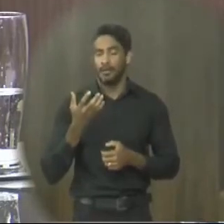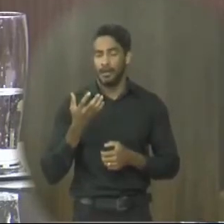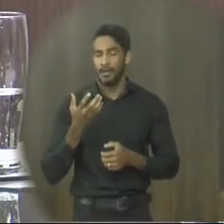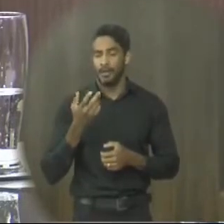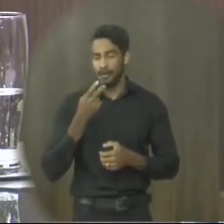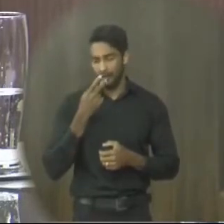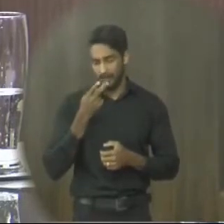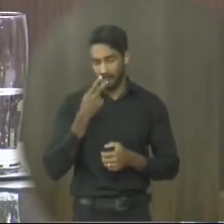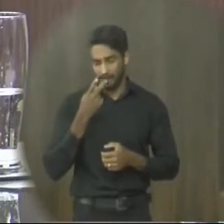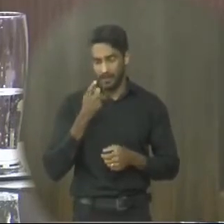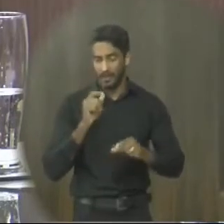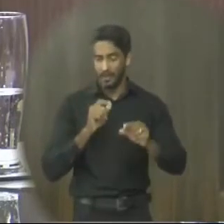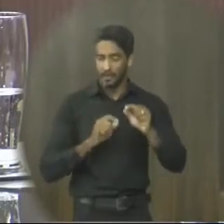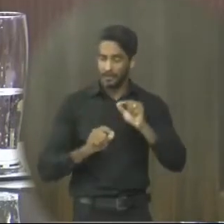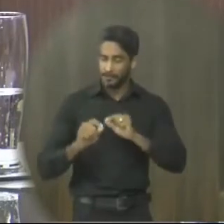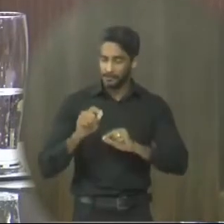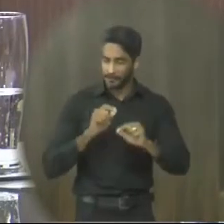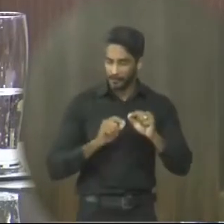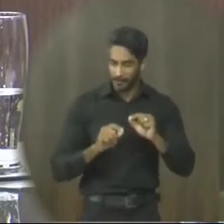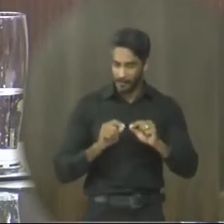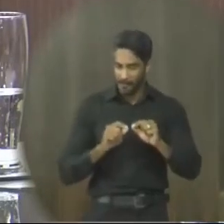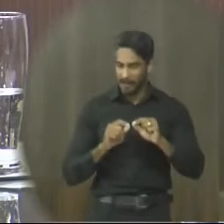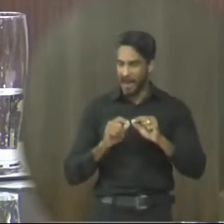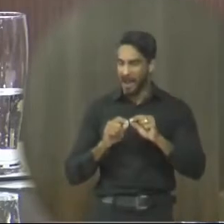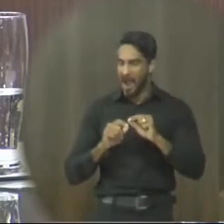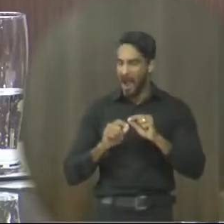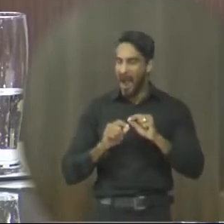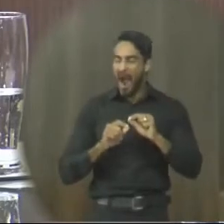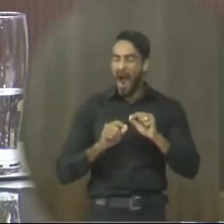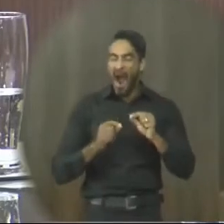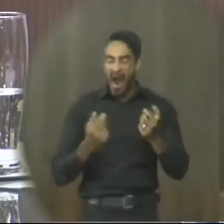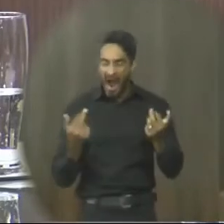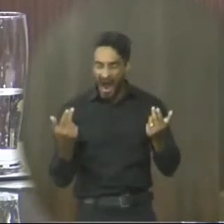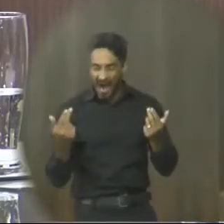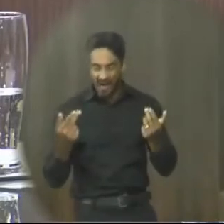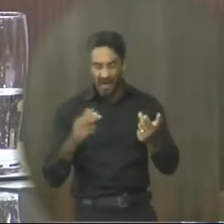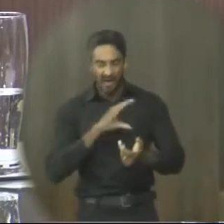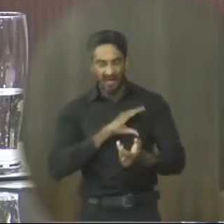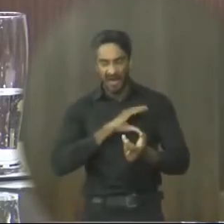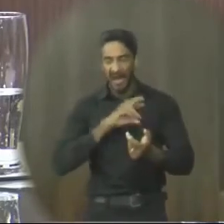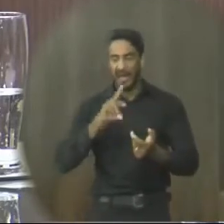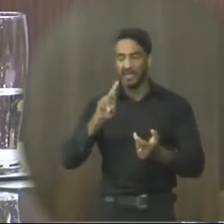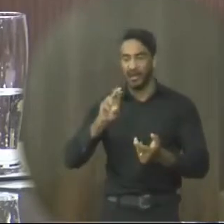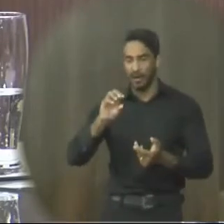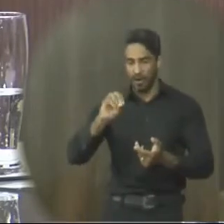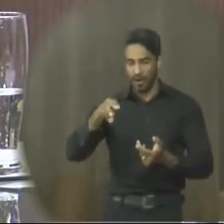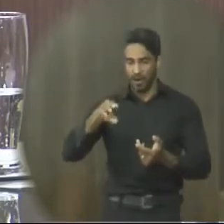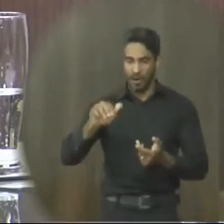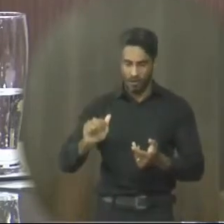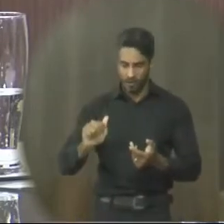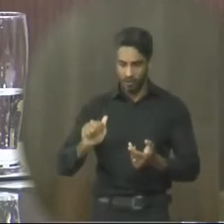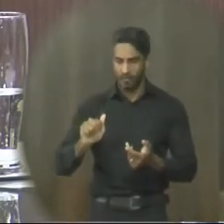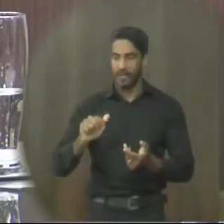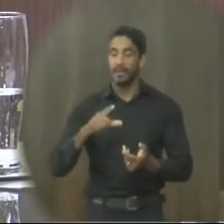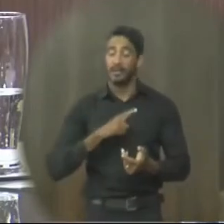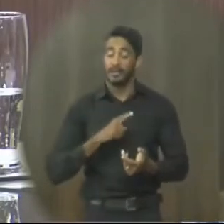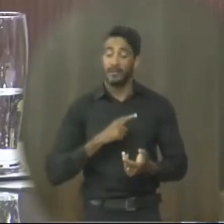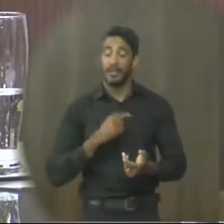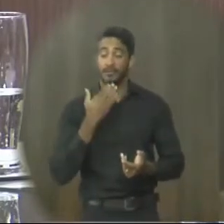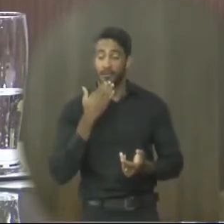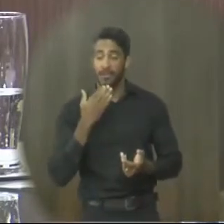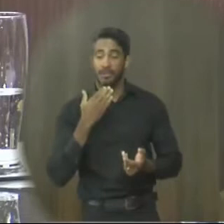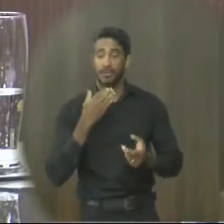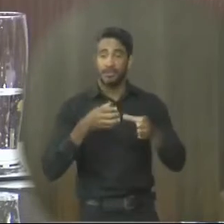minhas primeiras falas, eu quero até contribuir com o colega Roma. Eu tenho mandado um pedido aqui, lá da comunidade de